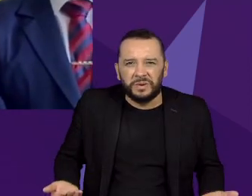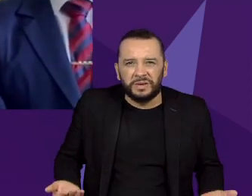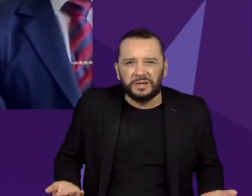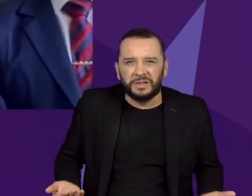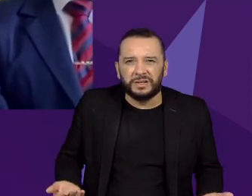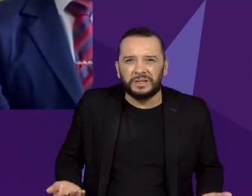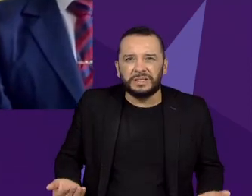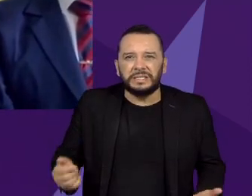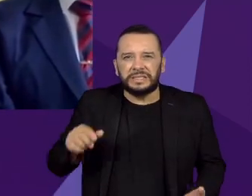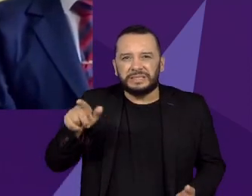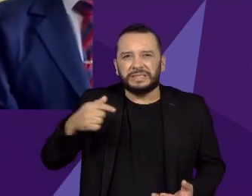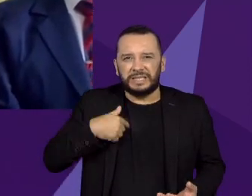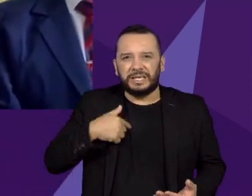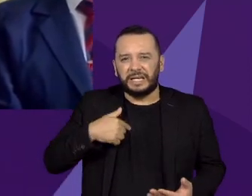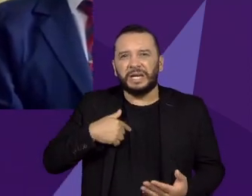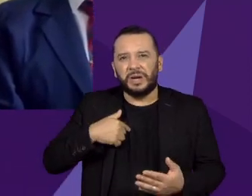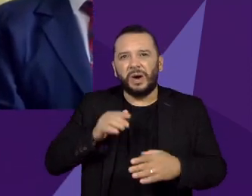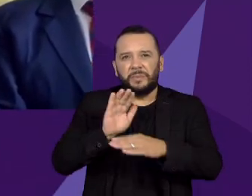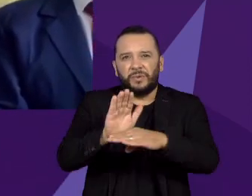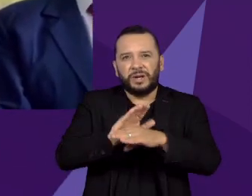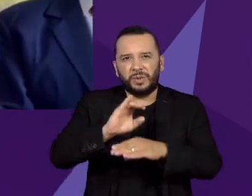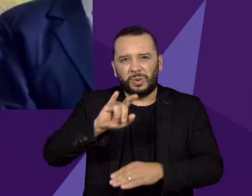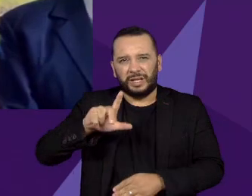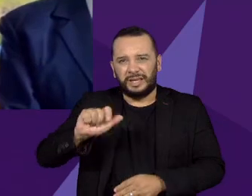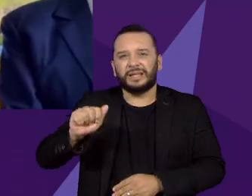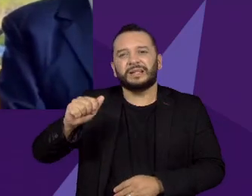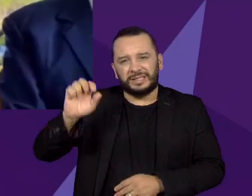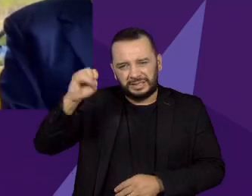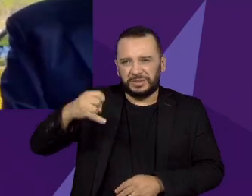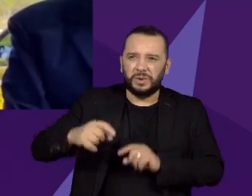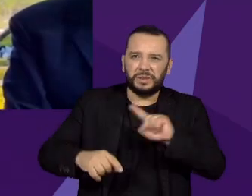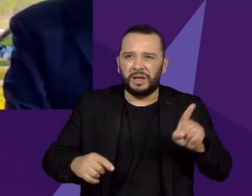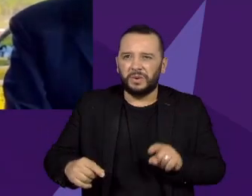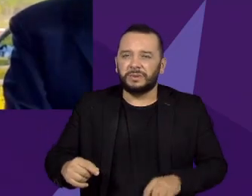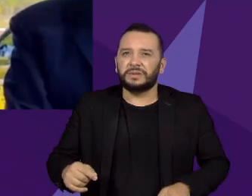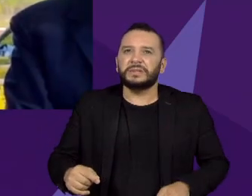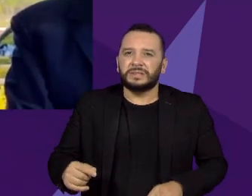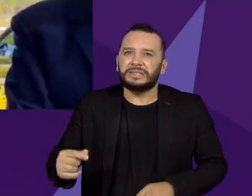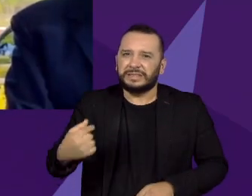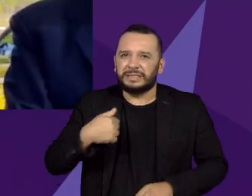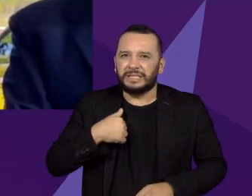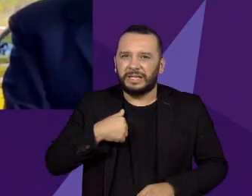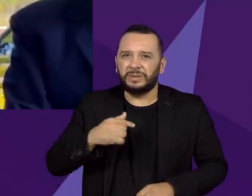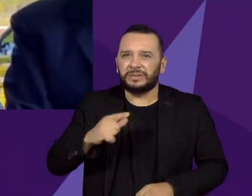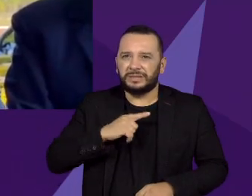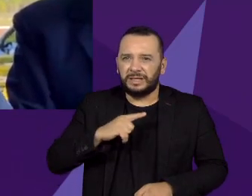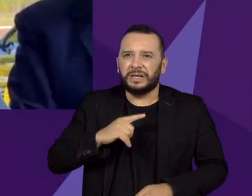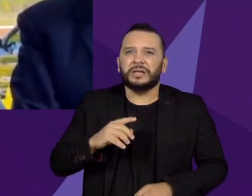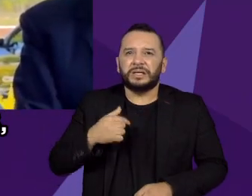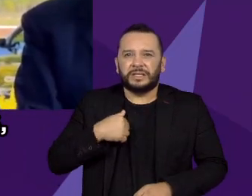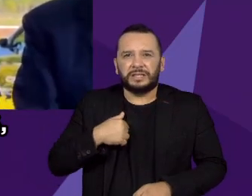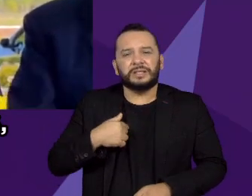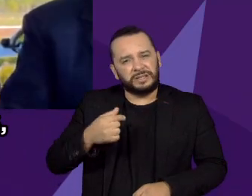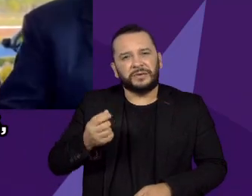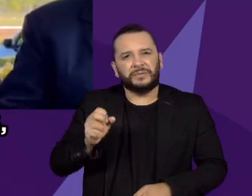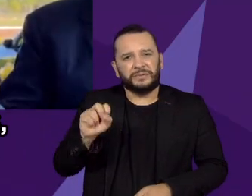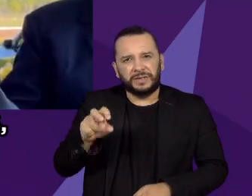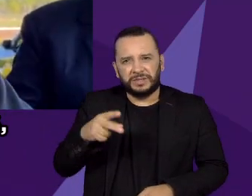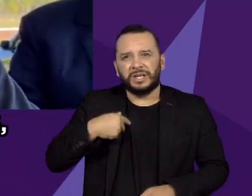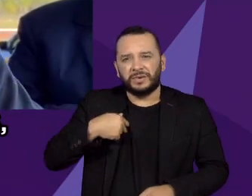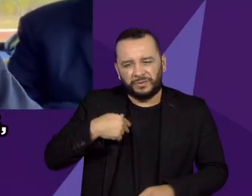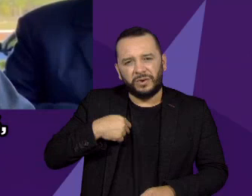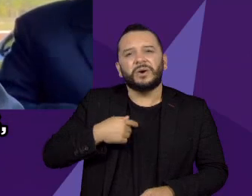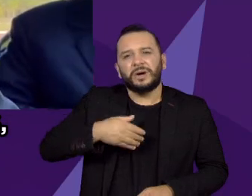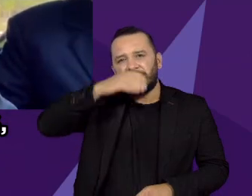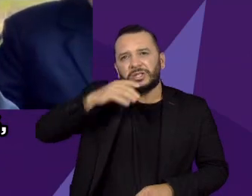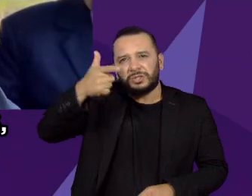Se ele foi favorável à cloroquina ou não. Pô, se eu tiver uma nova vírus, eu vou tomar de novo, me safei em menos de 24 horas,